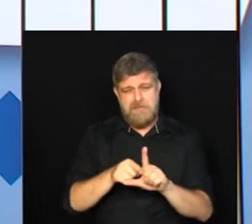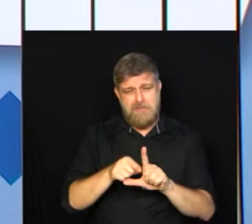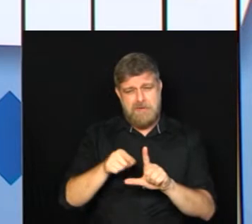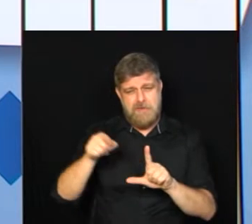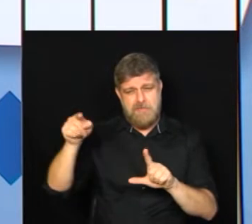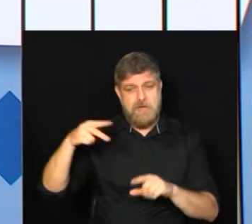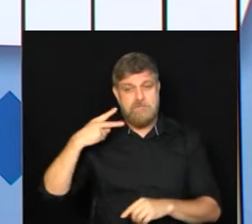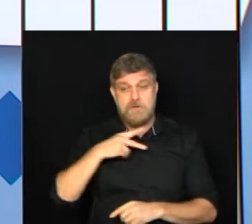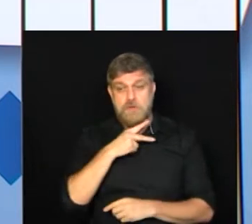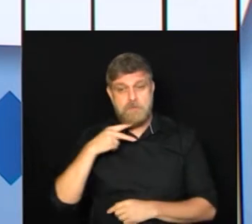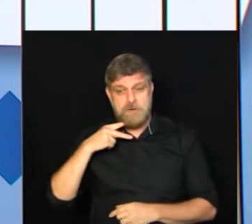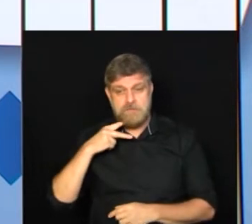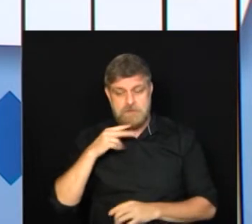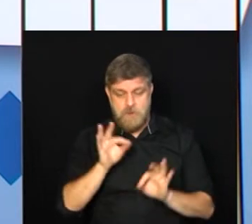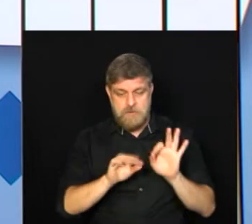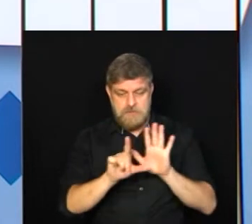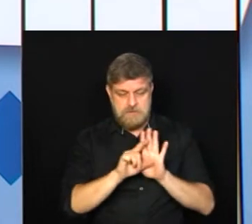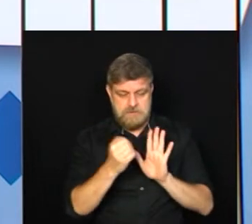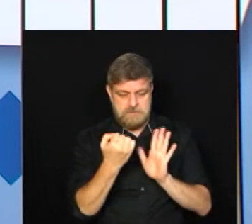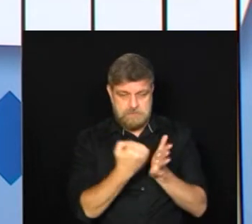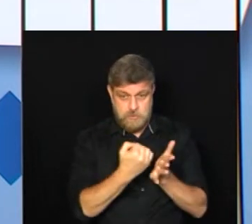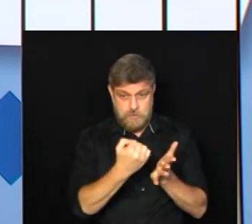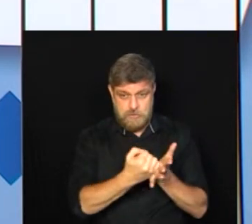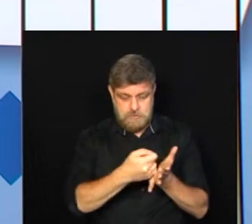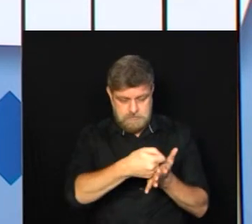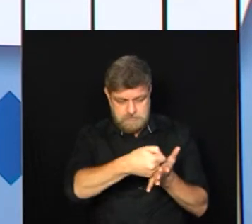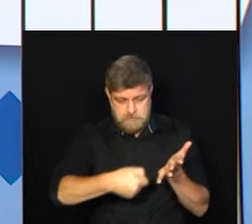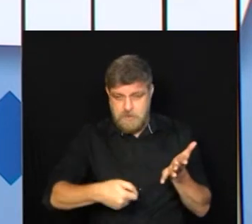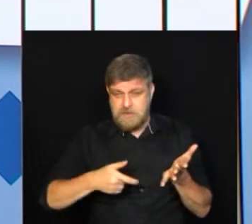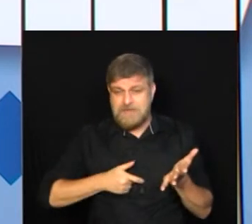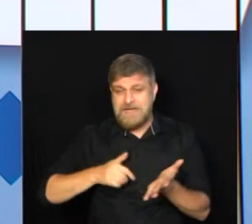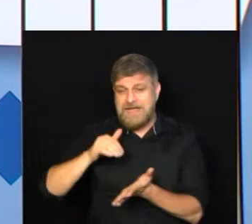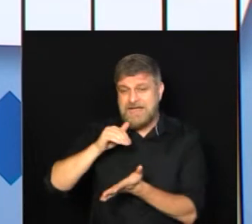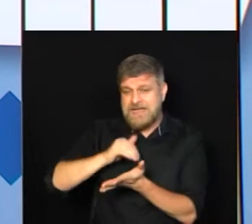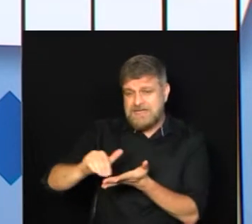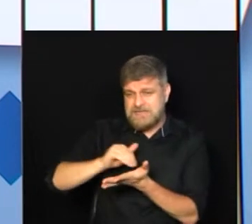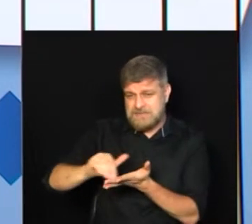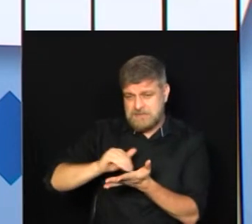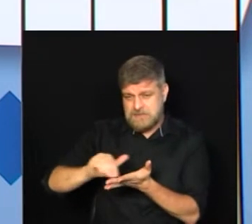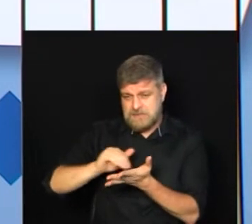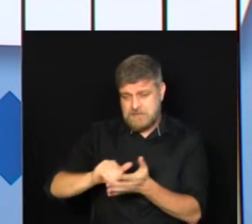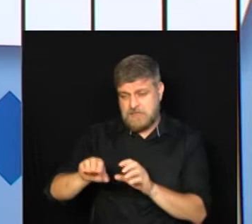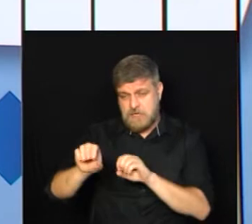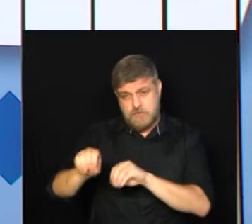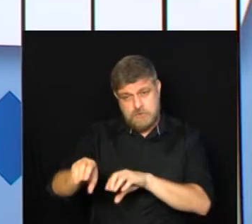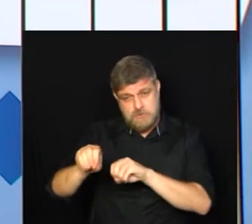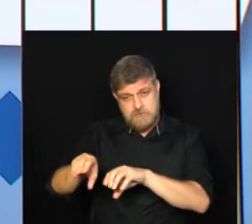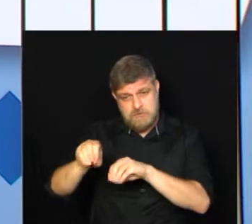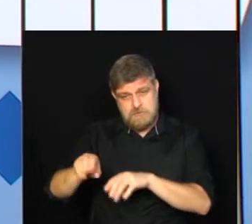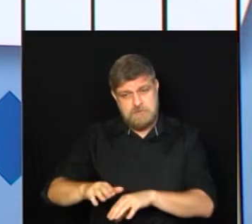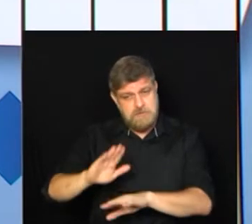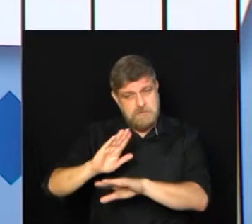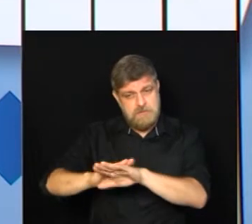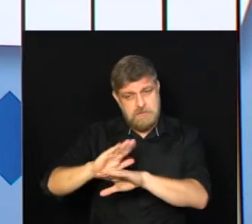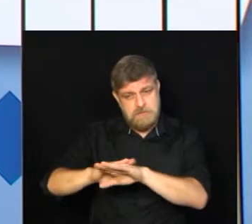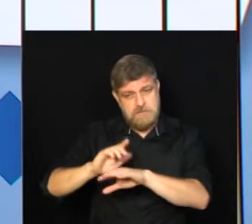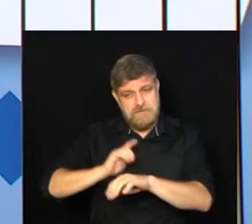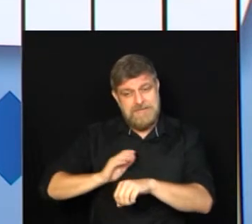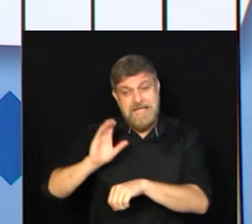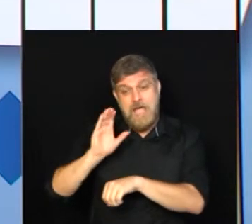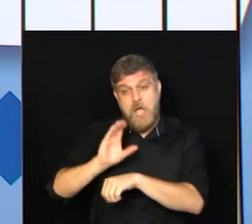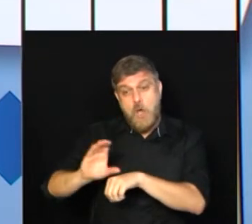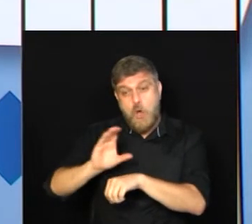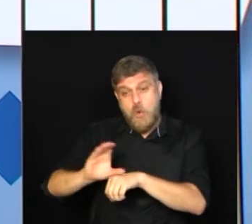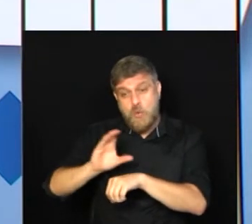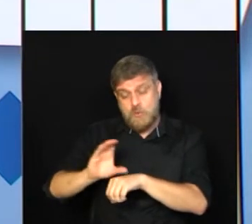Permínio Monteiro protocolou um projeto que prevê que a Secretaria Municipal de Educação faça a